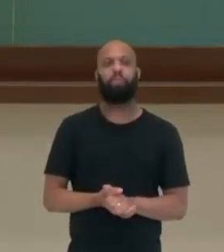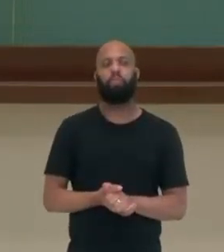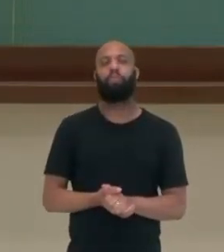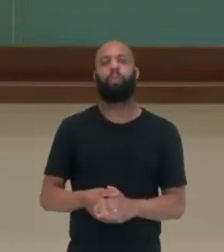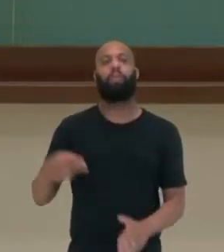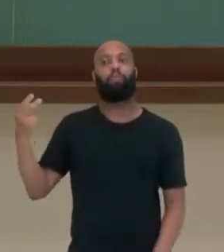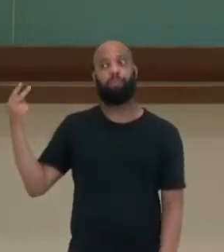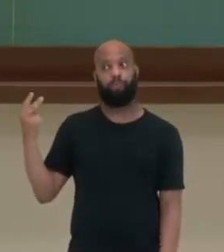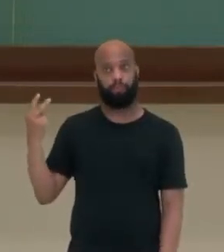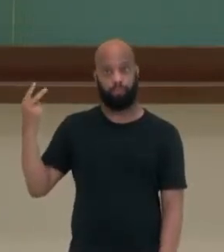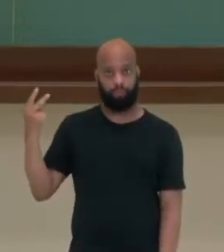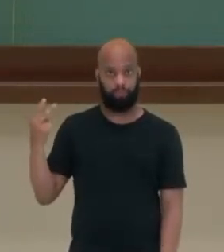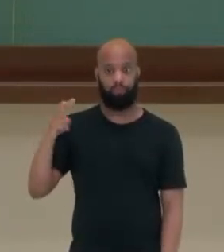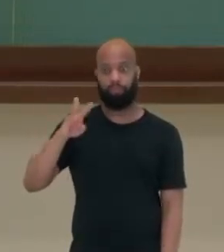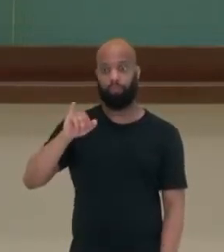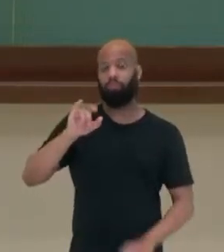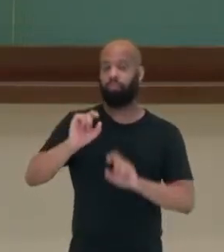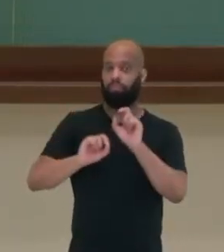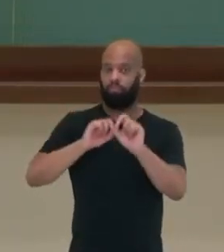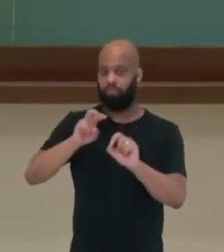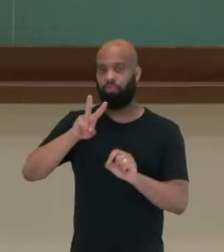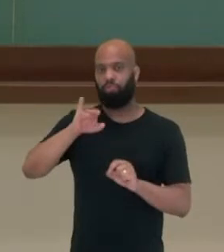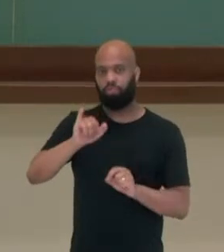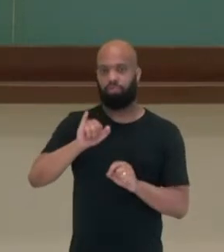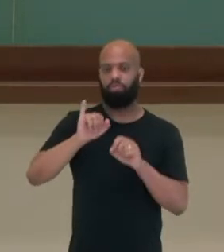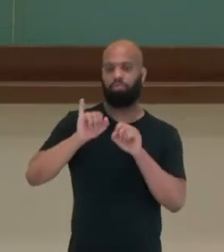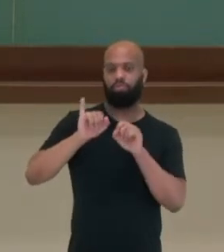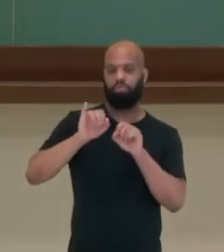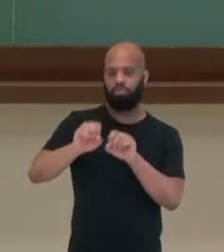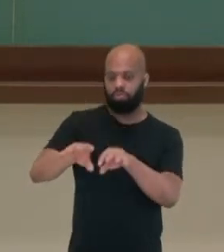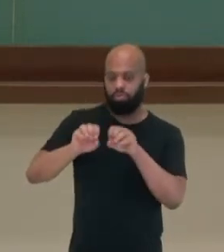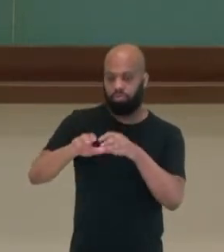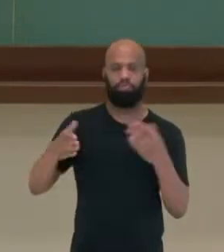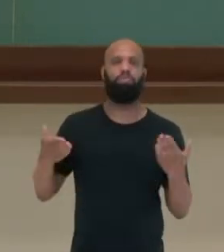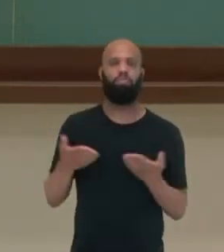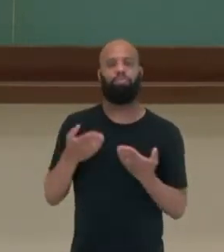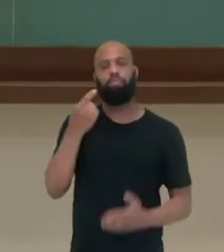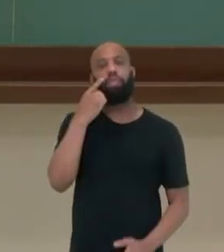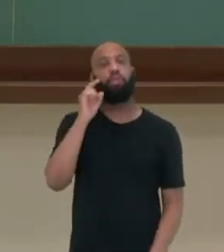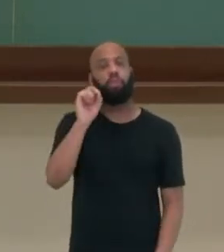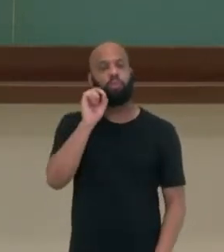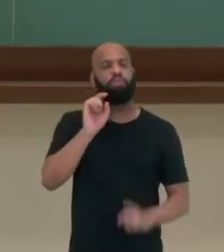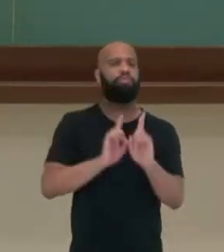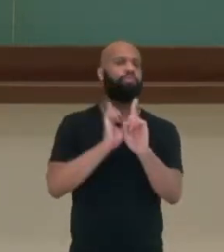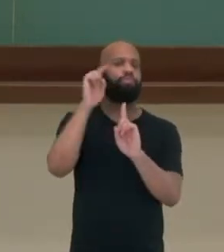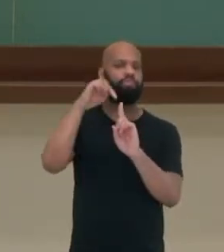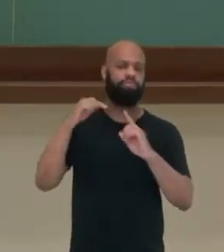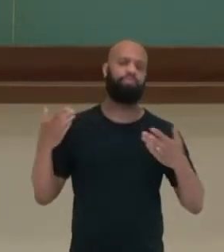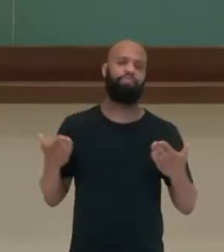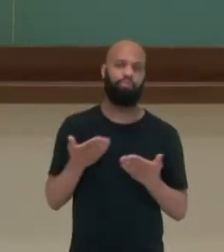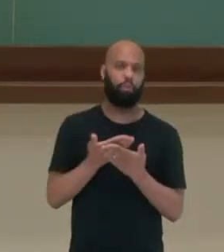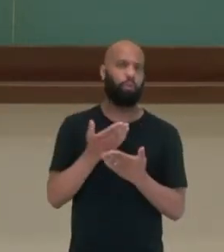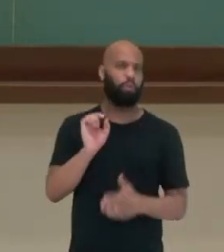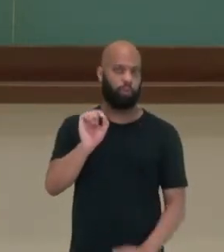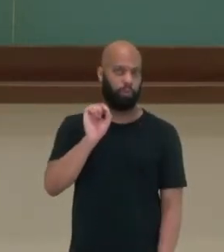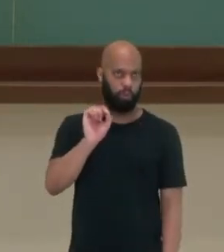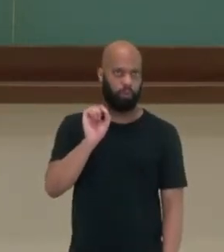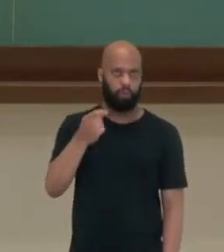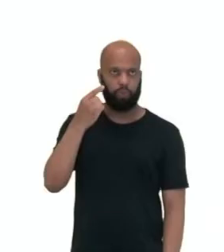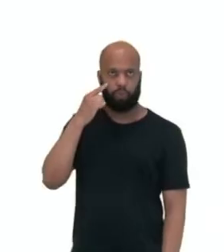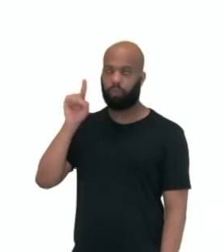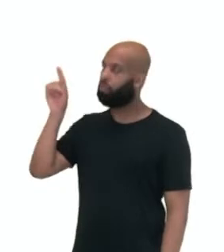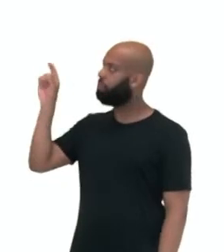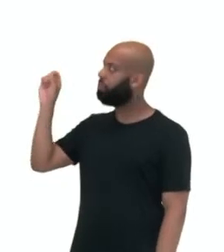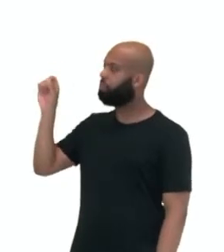dois aqui vamos dar prosseguimento à nossa aula e vamos verificar então qual é o objetivo dessa aula hoje. Tá lá,